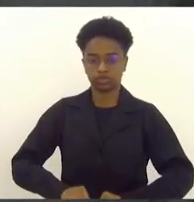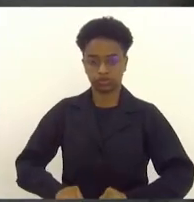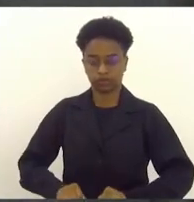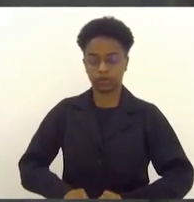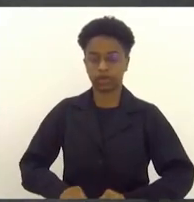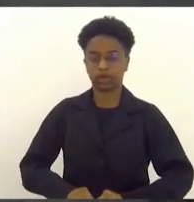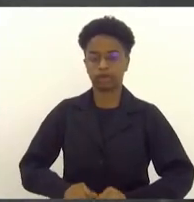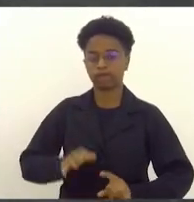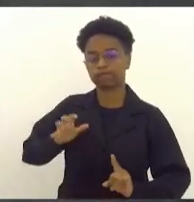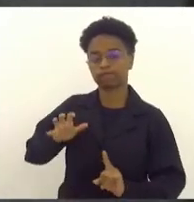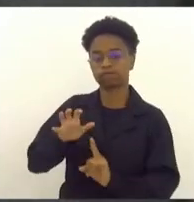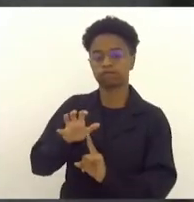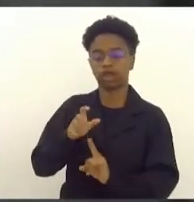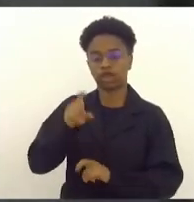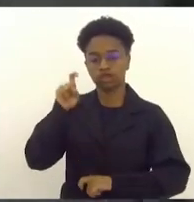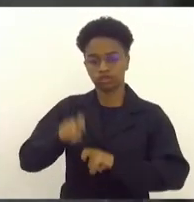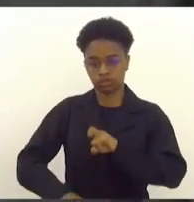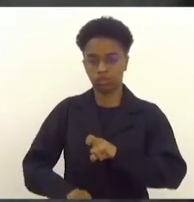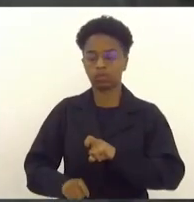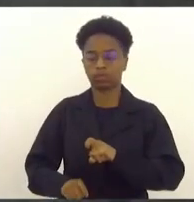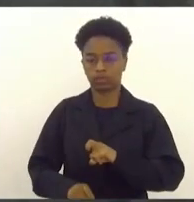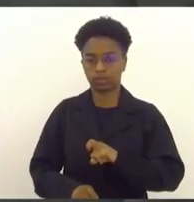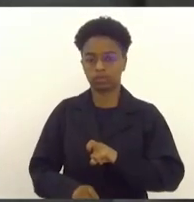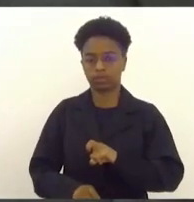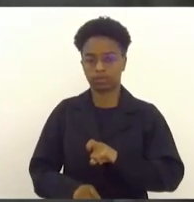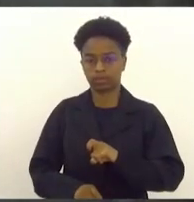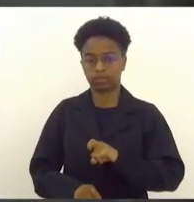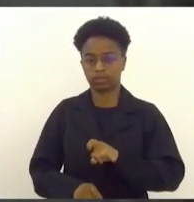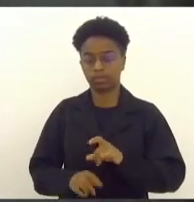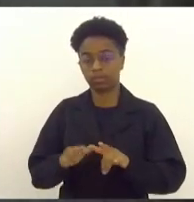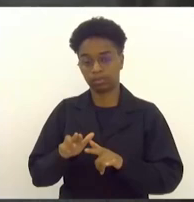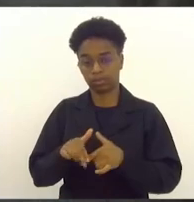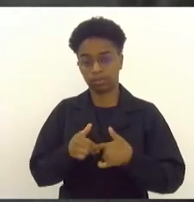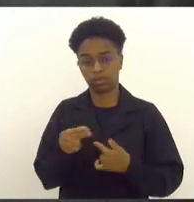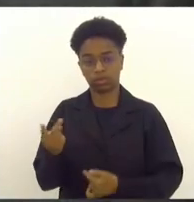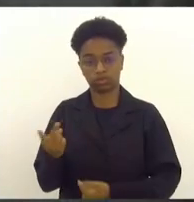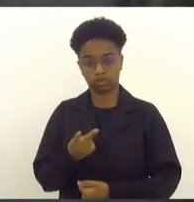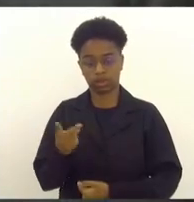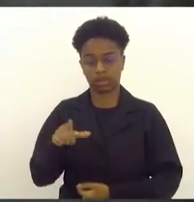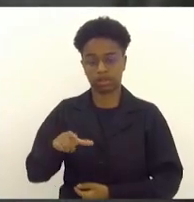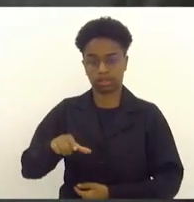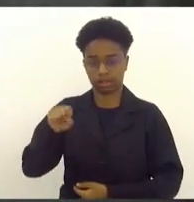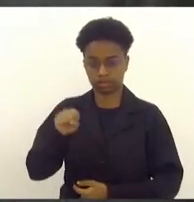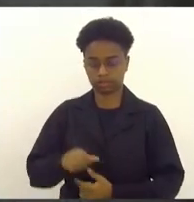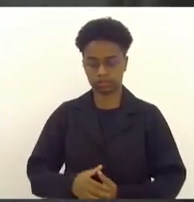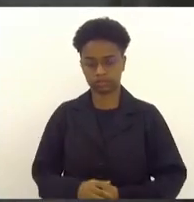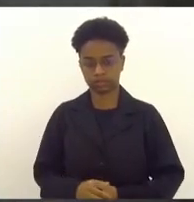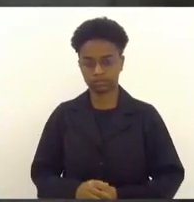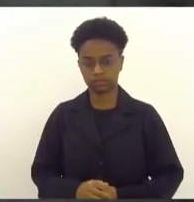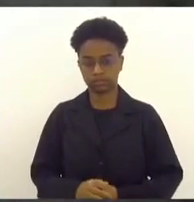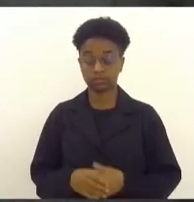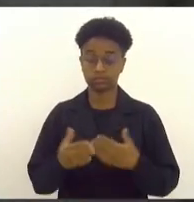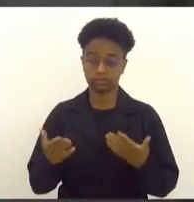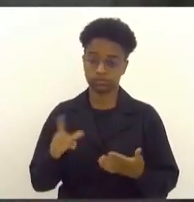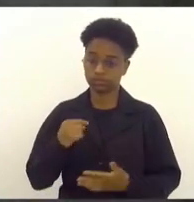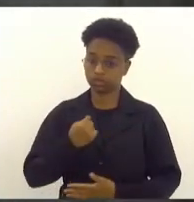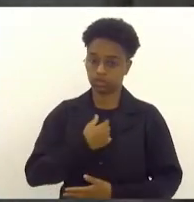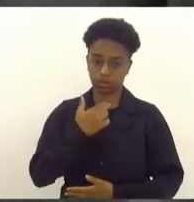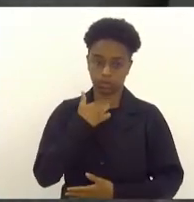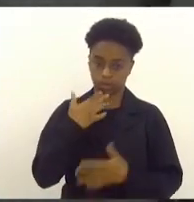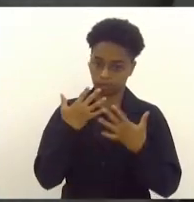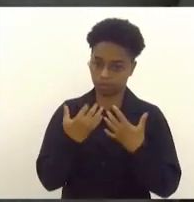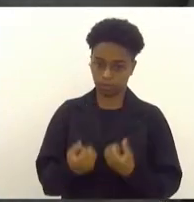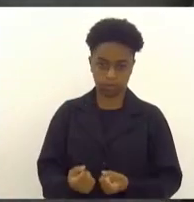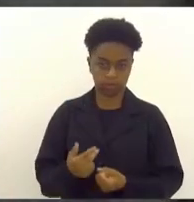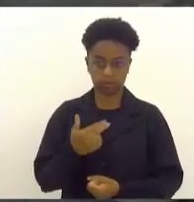ameaças de estupro justamente por serem lésbicas isso é algo que a gente não pode aceitar